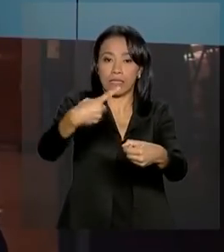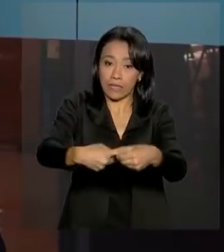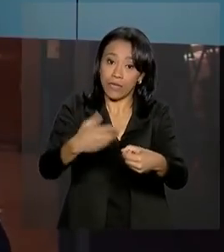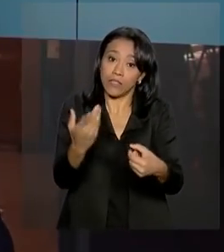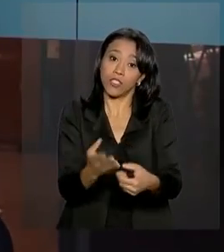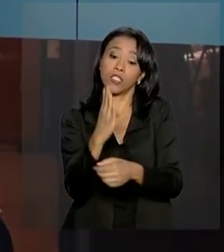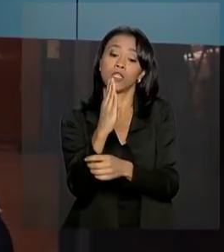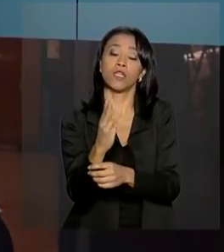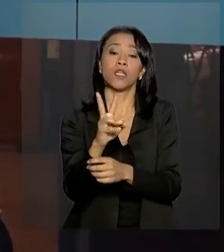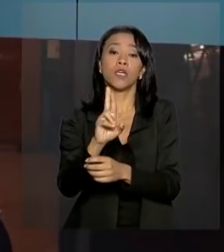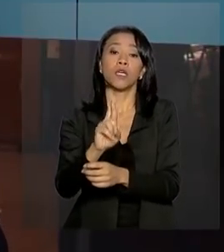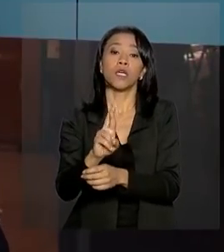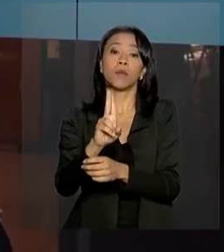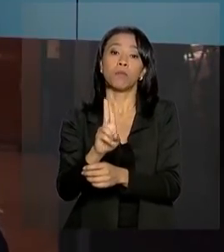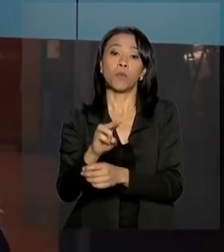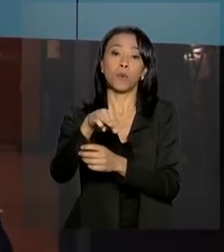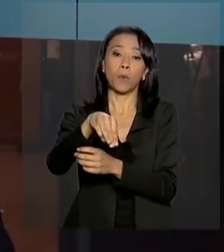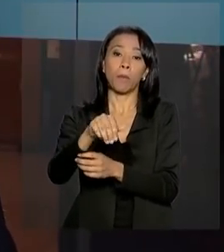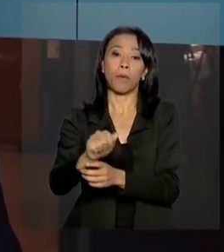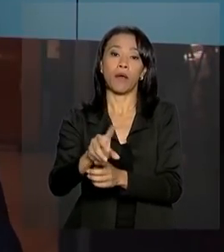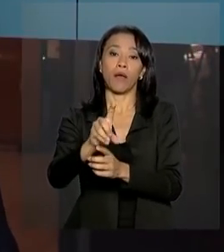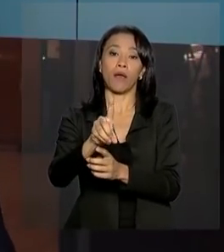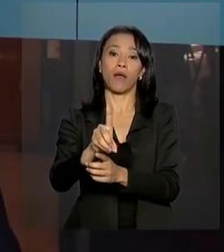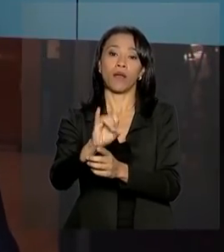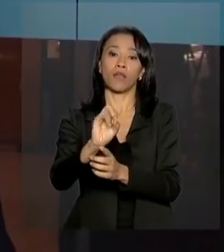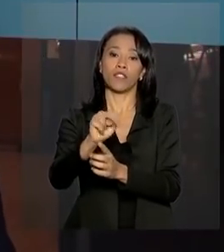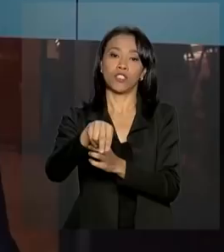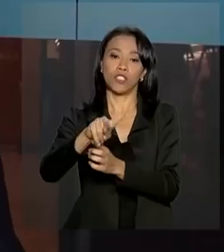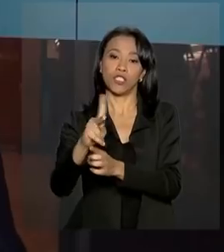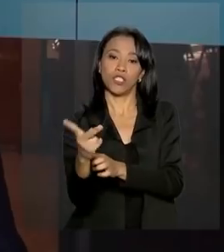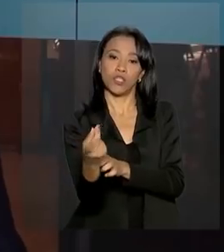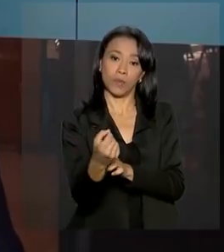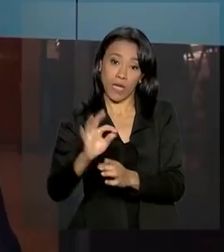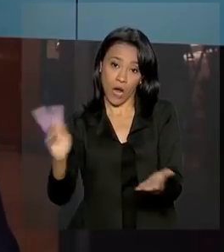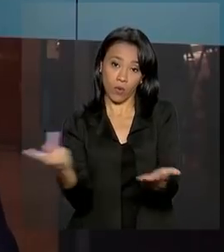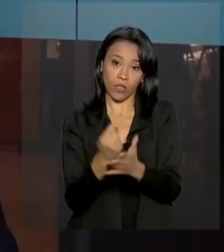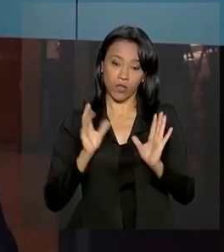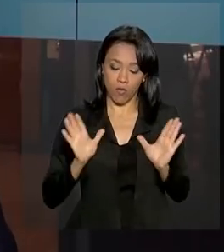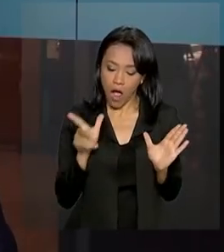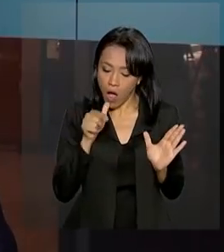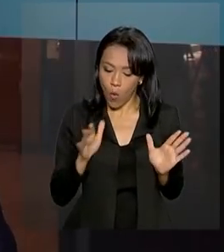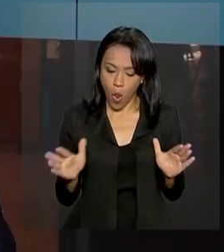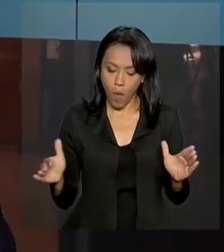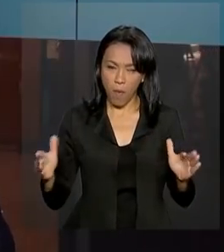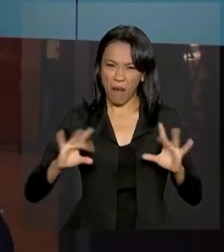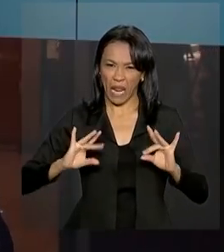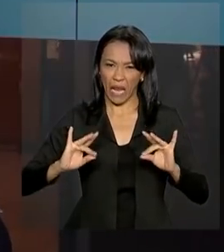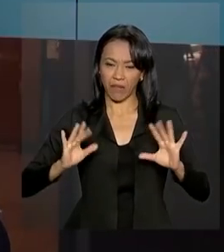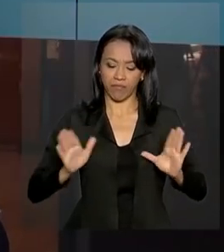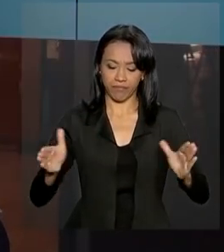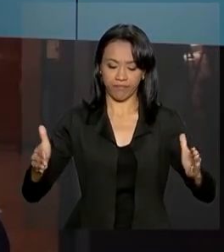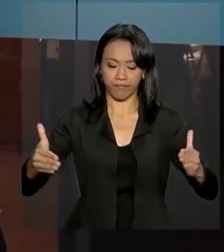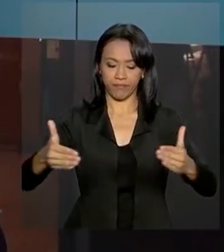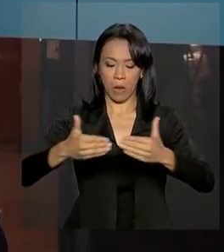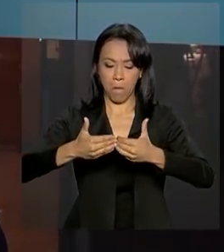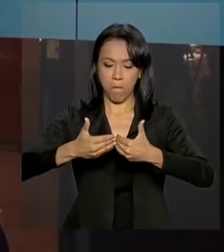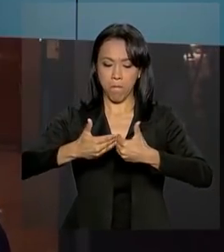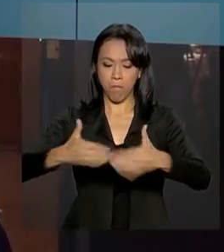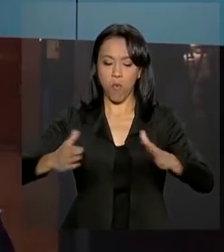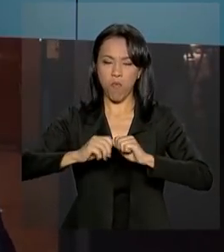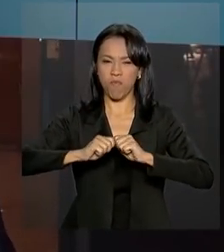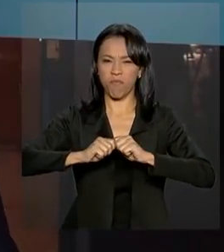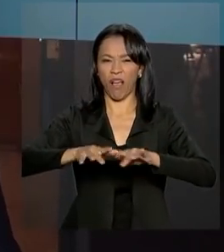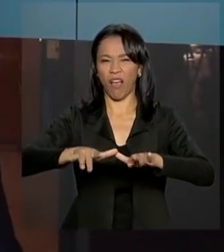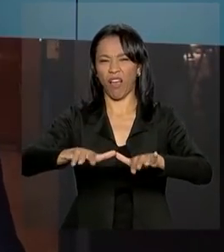que houve a queda da barragem, de Brumadinho durante esse fim de semana, vitimando